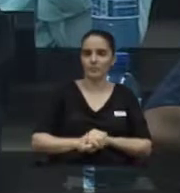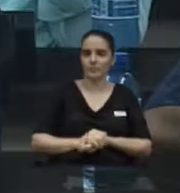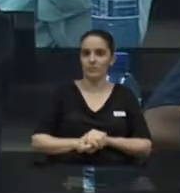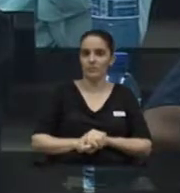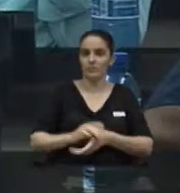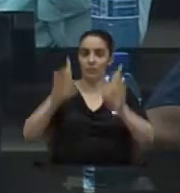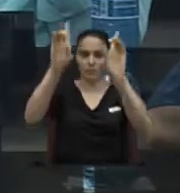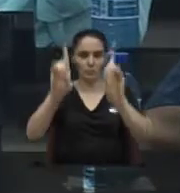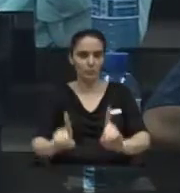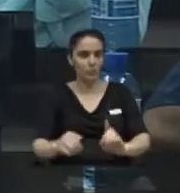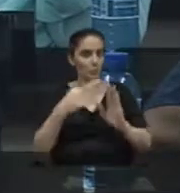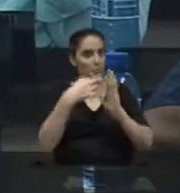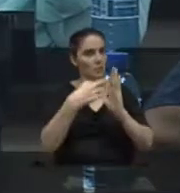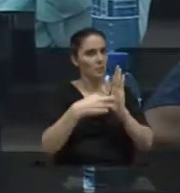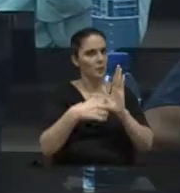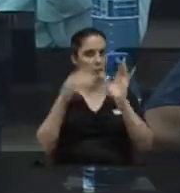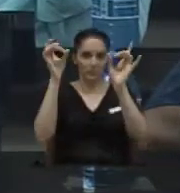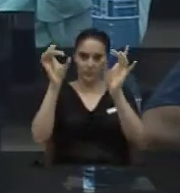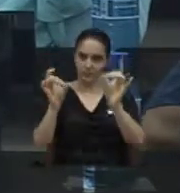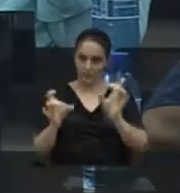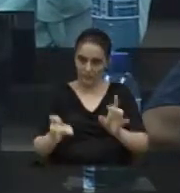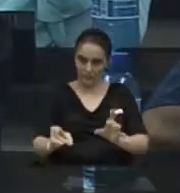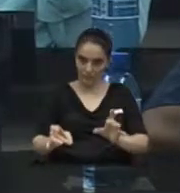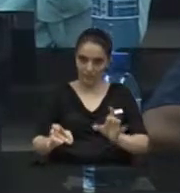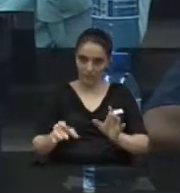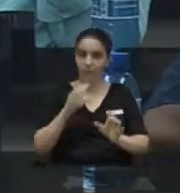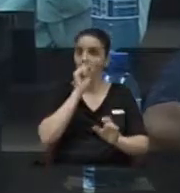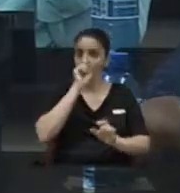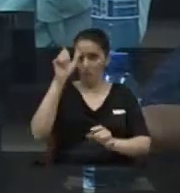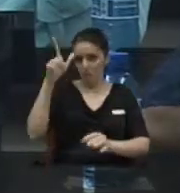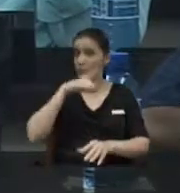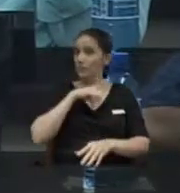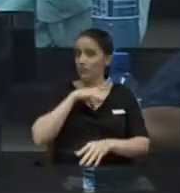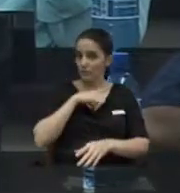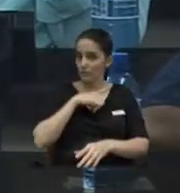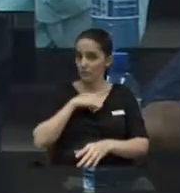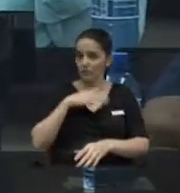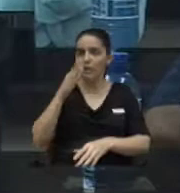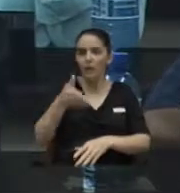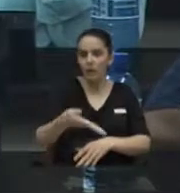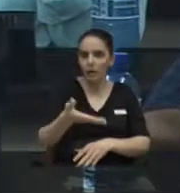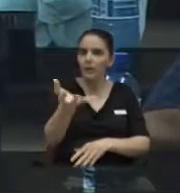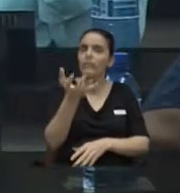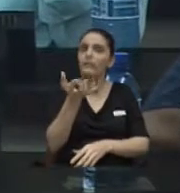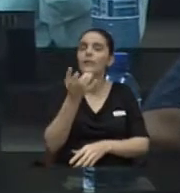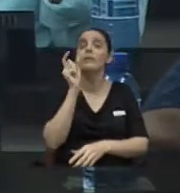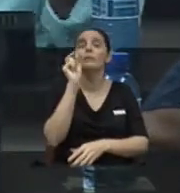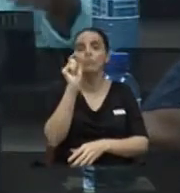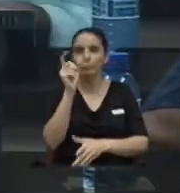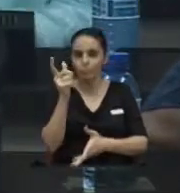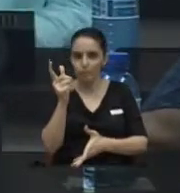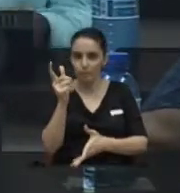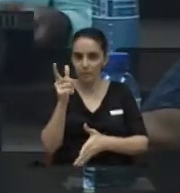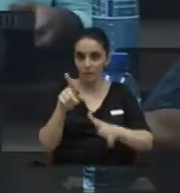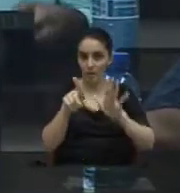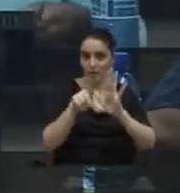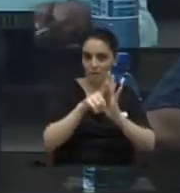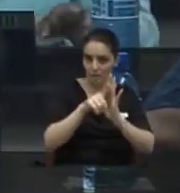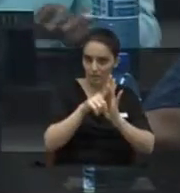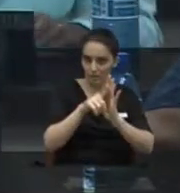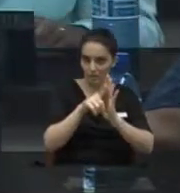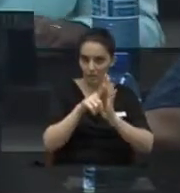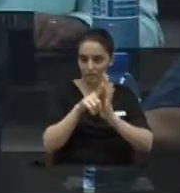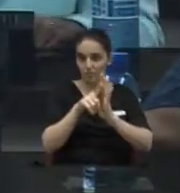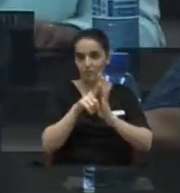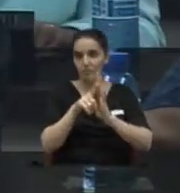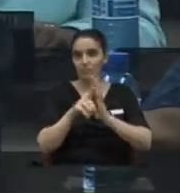deficiente. No caso, aqui tem. Né? E o que se pretende, justamente com a legislação encaminhada, é